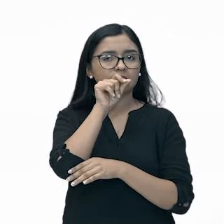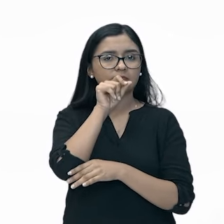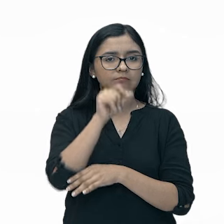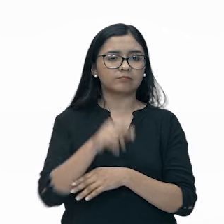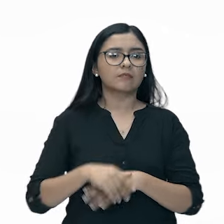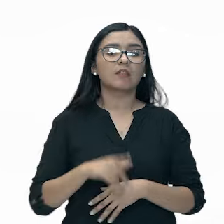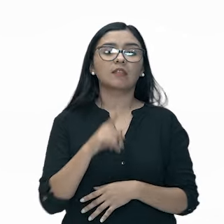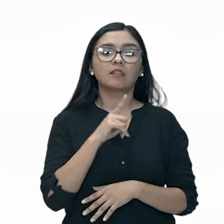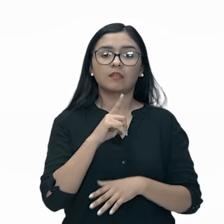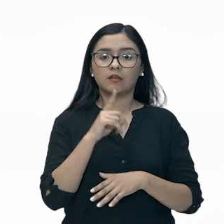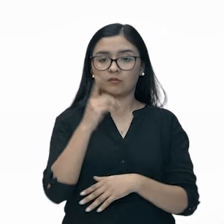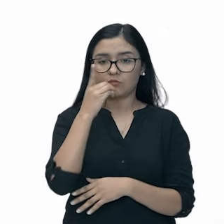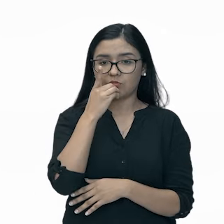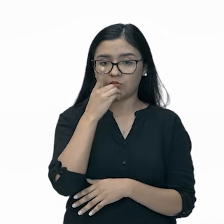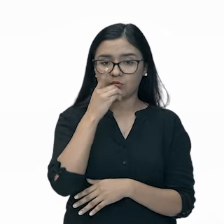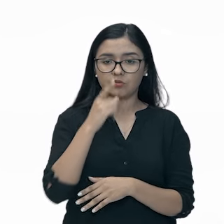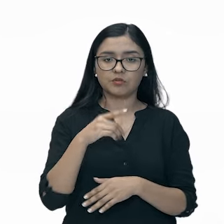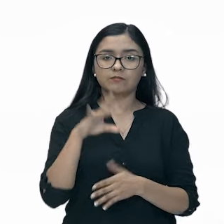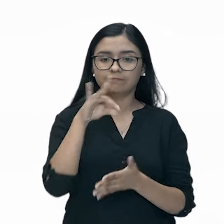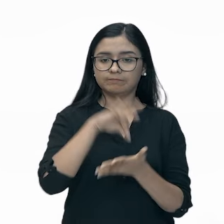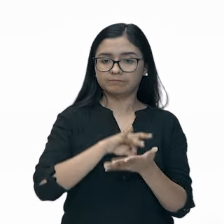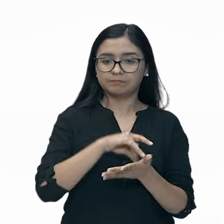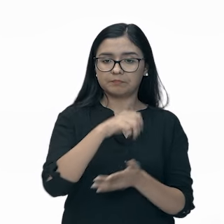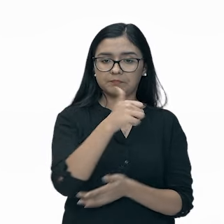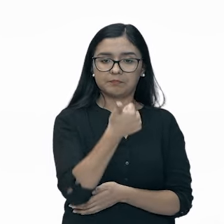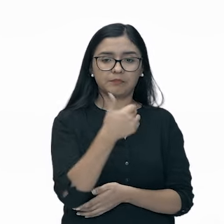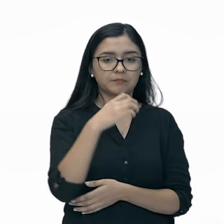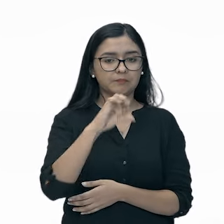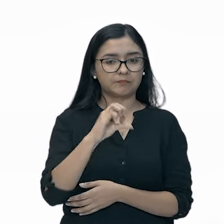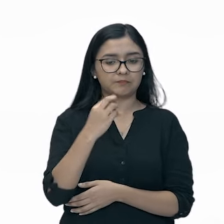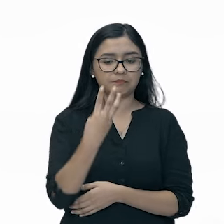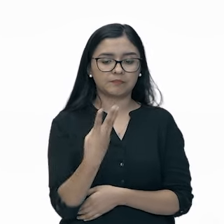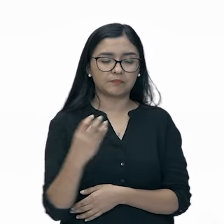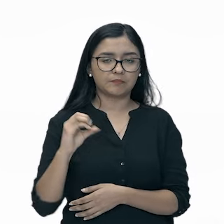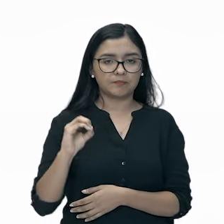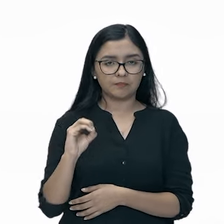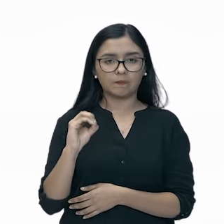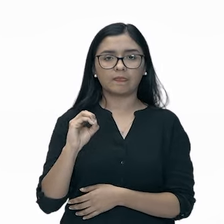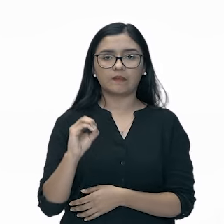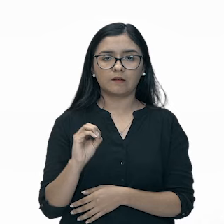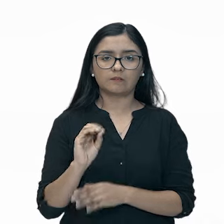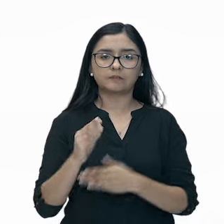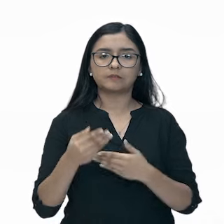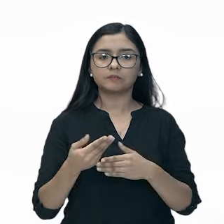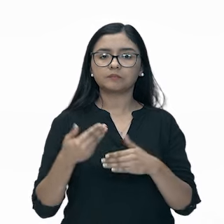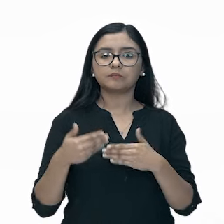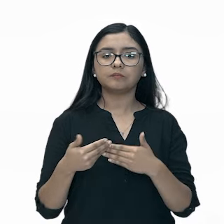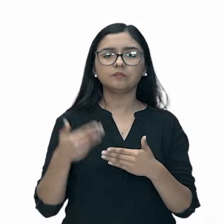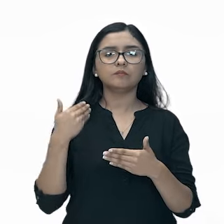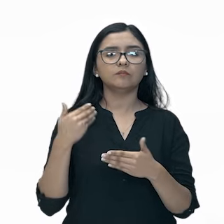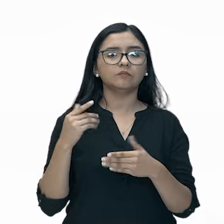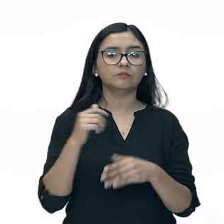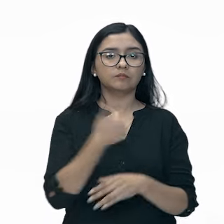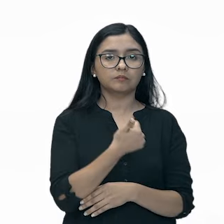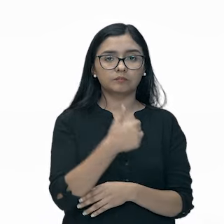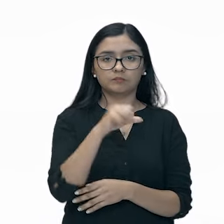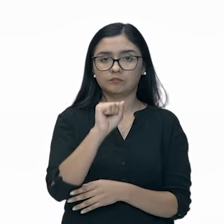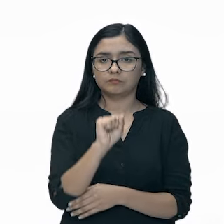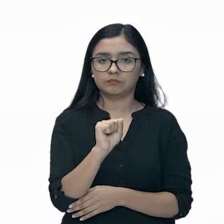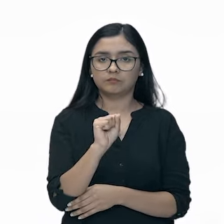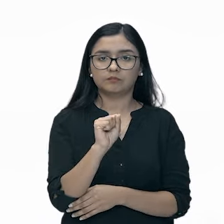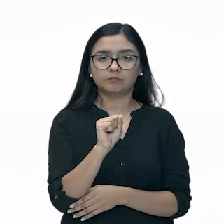ali a data guarde bem 1930 então o anterior foi publicado em